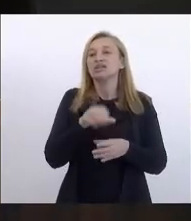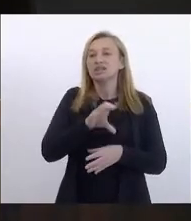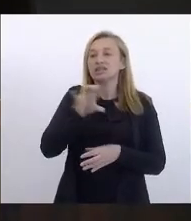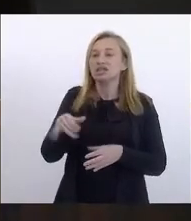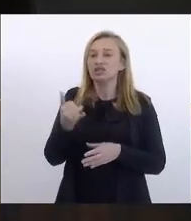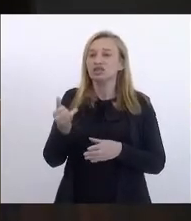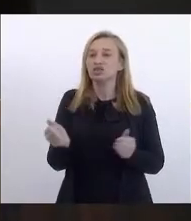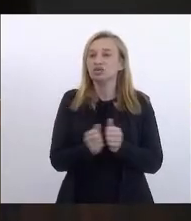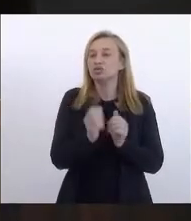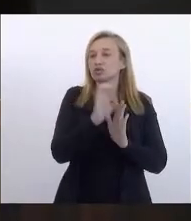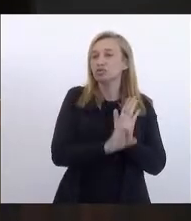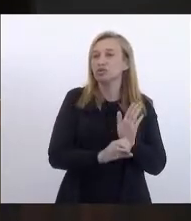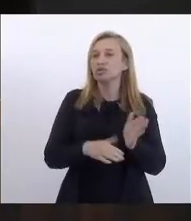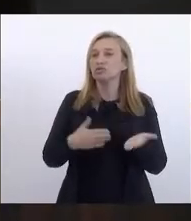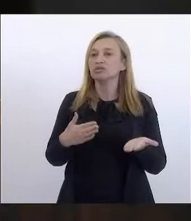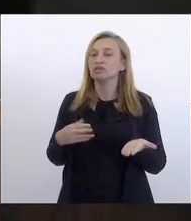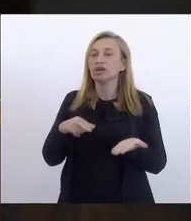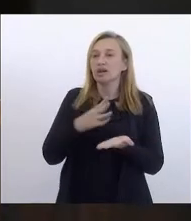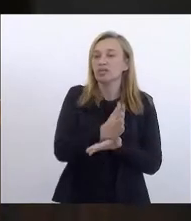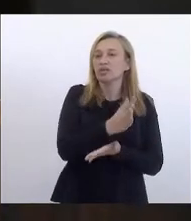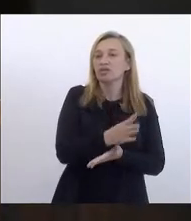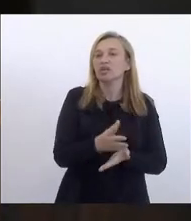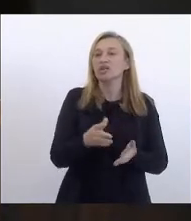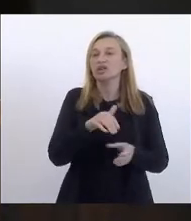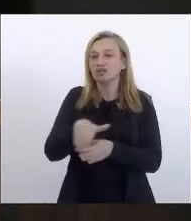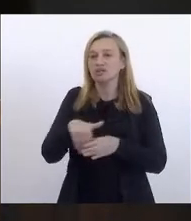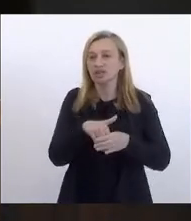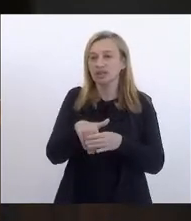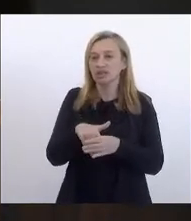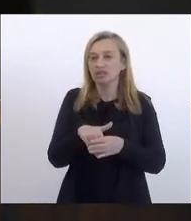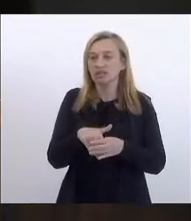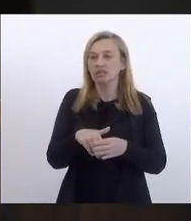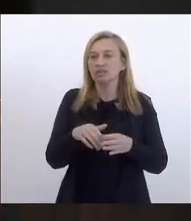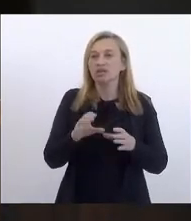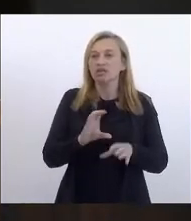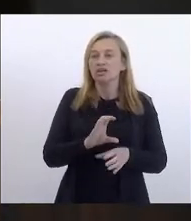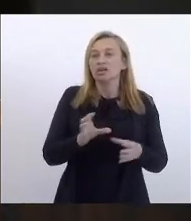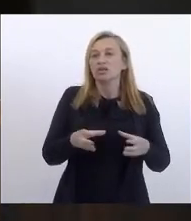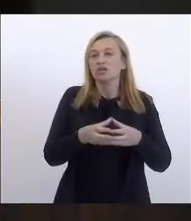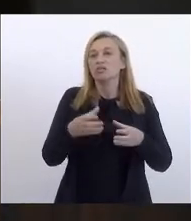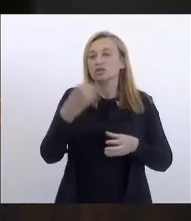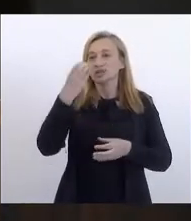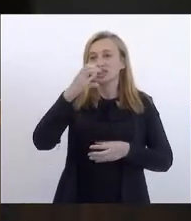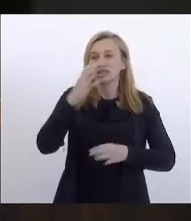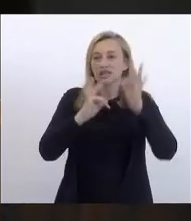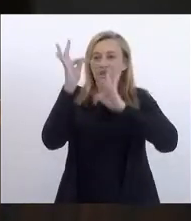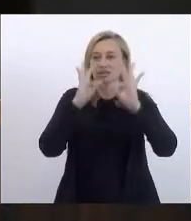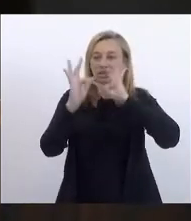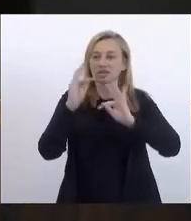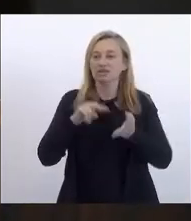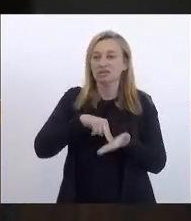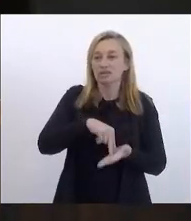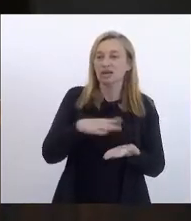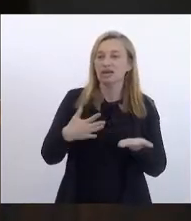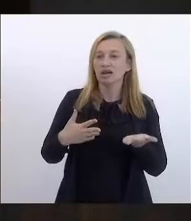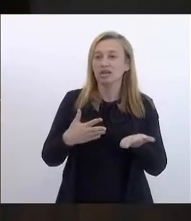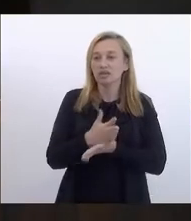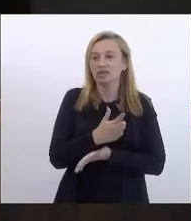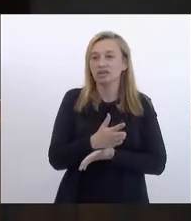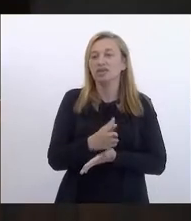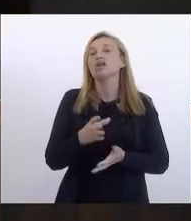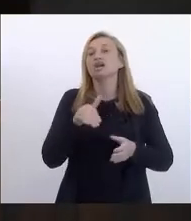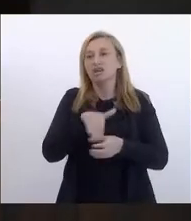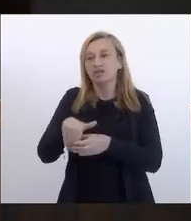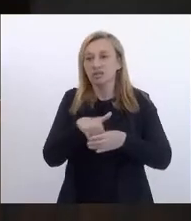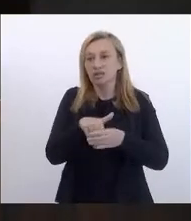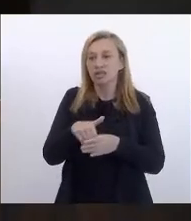com emenda. Se os que aprovam, a comissão aprovada. Em votação, parecida a comissão de ciência e tecnologia. Se os que aprovam, a comissão aprovada.